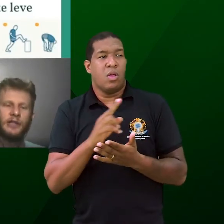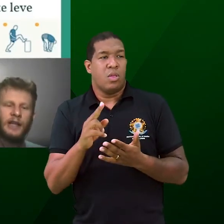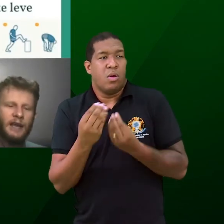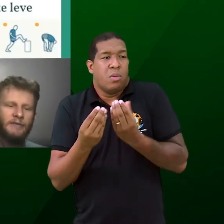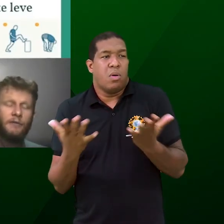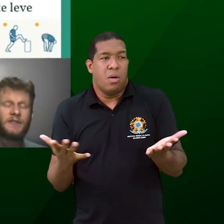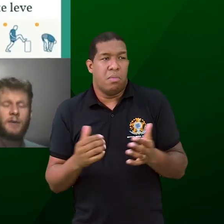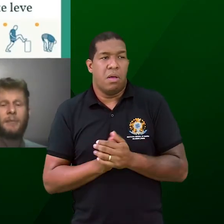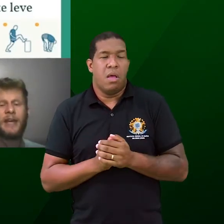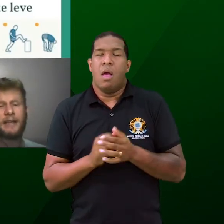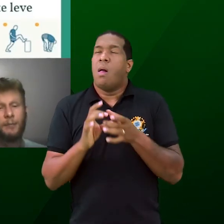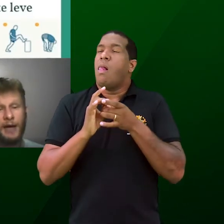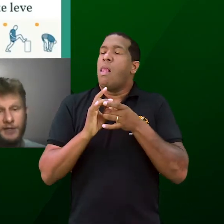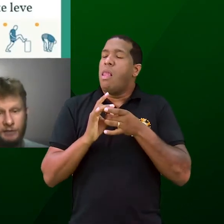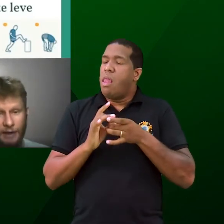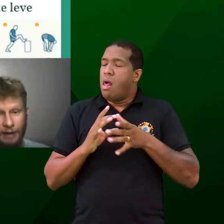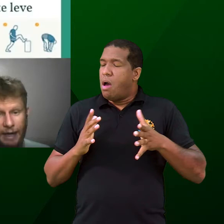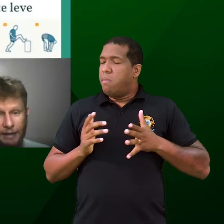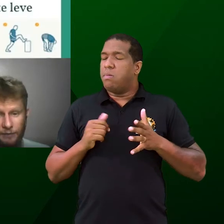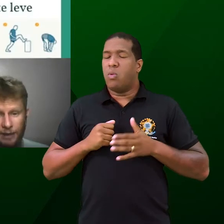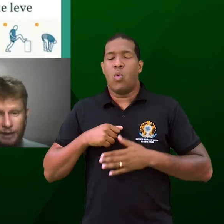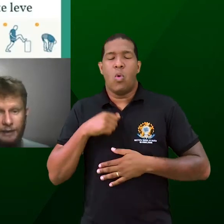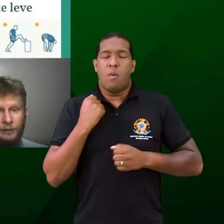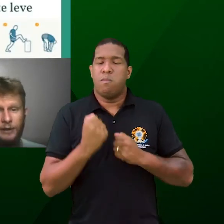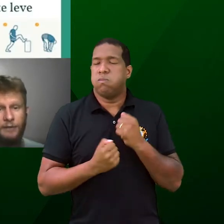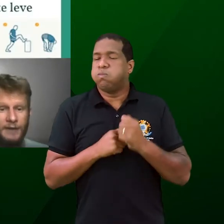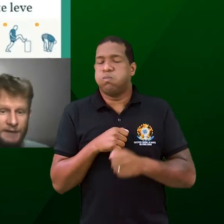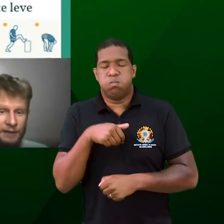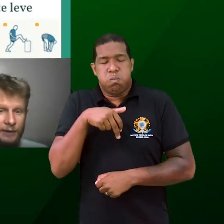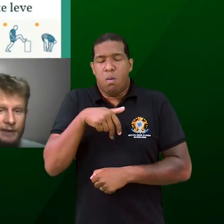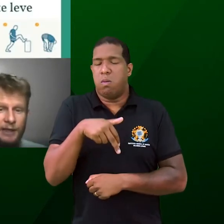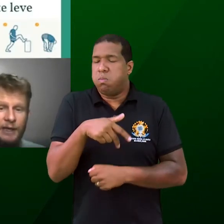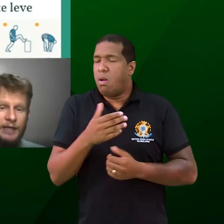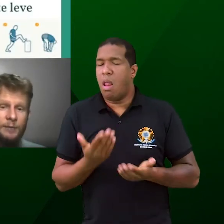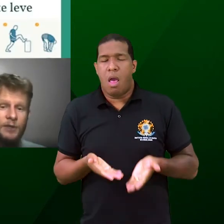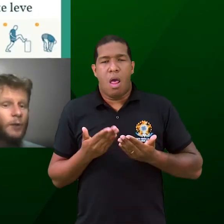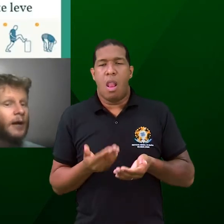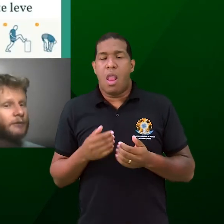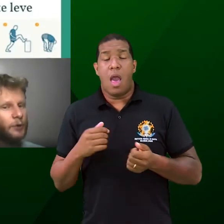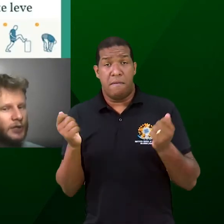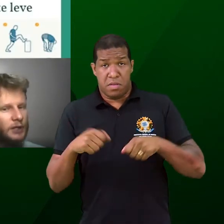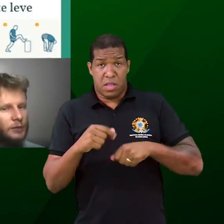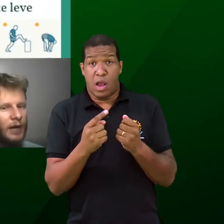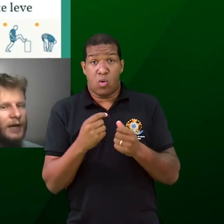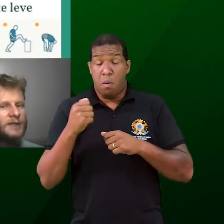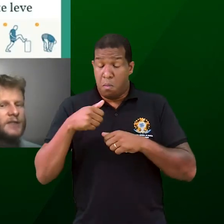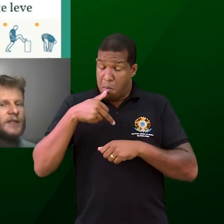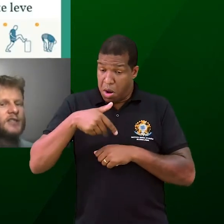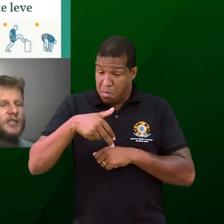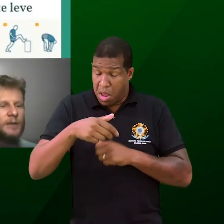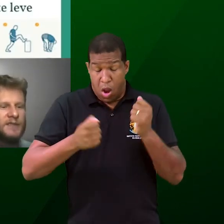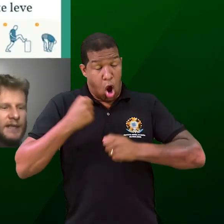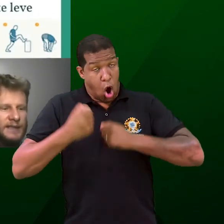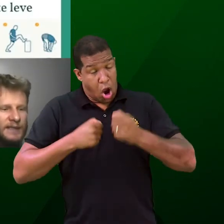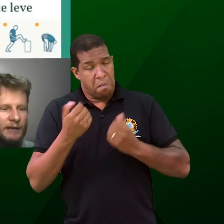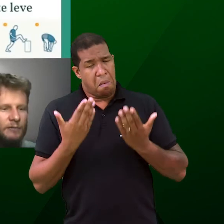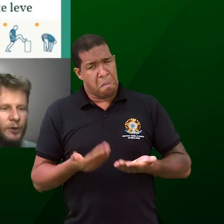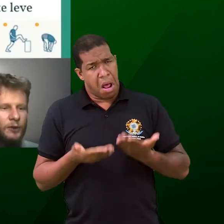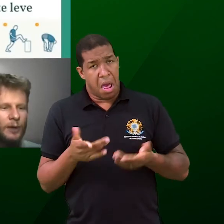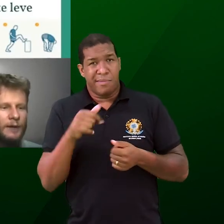do tempo que você vai fazer para cada atividade. Mas no mínimo que se recomenda para quem está começando, para ter uma sequência,